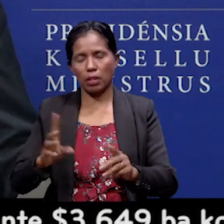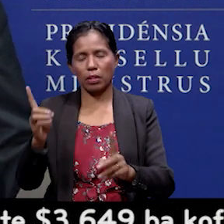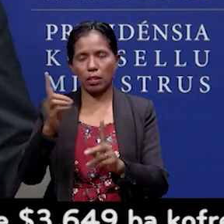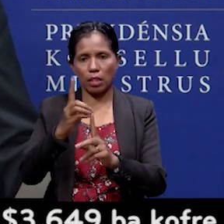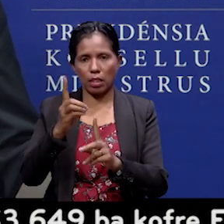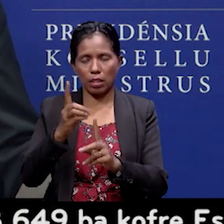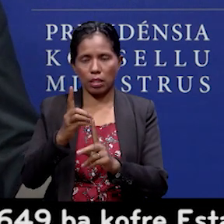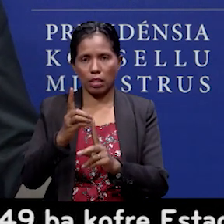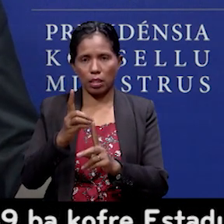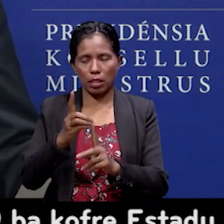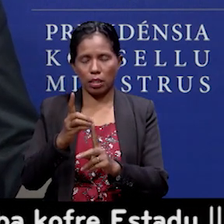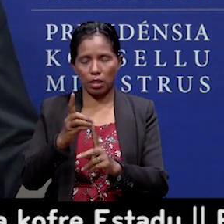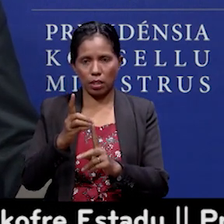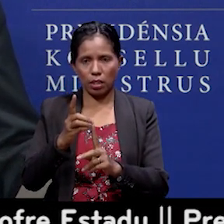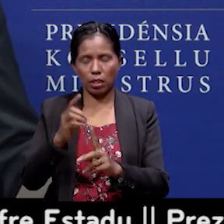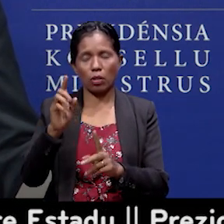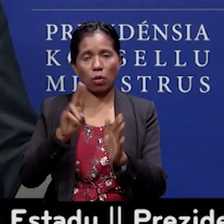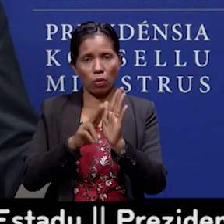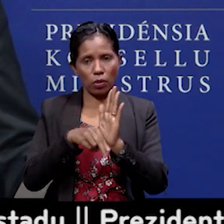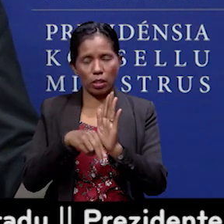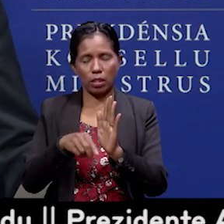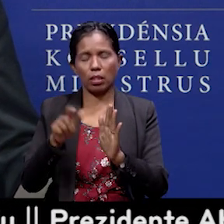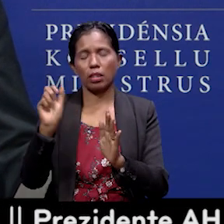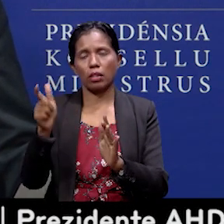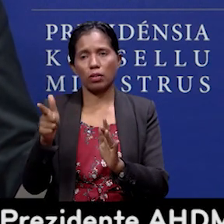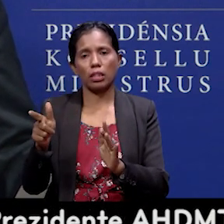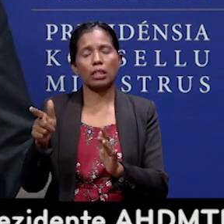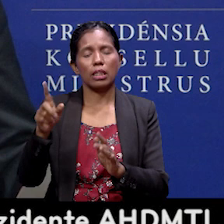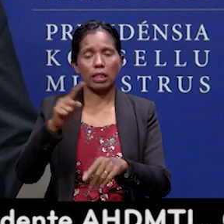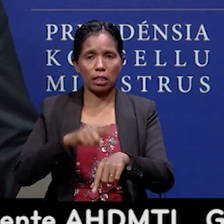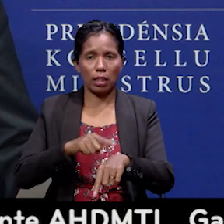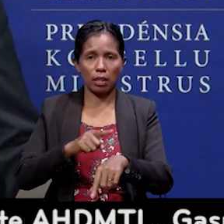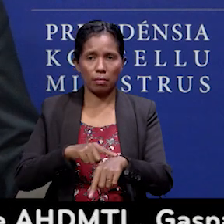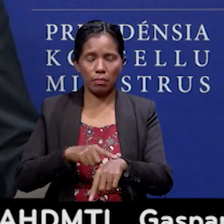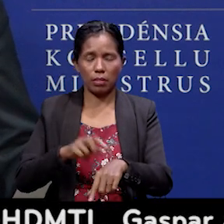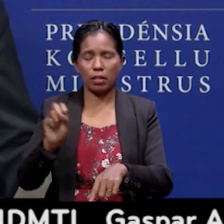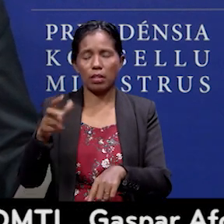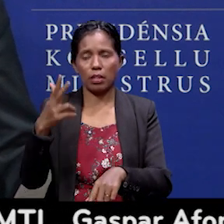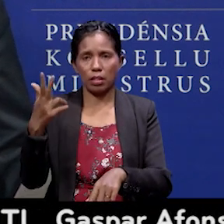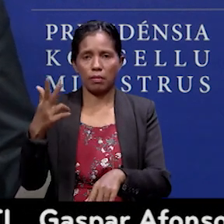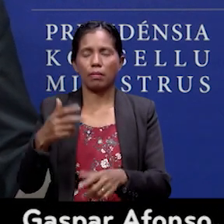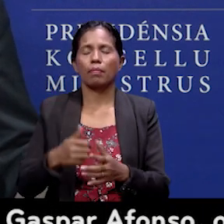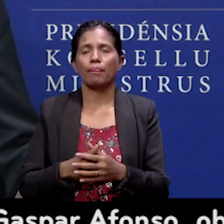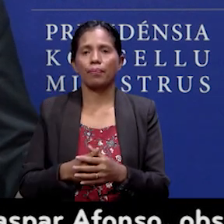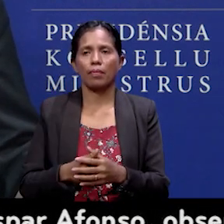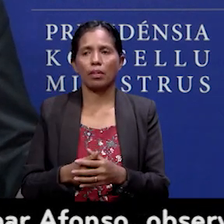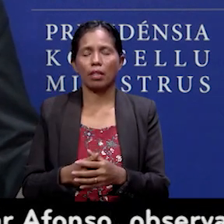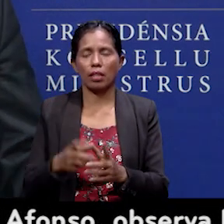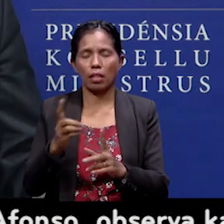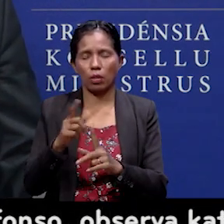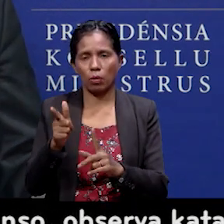horas sanulo resinida, liu minuto limanulo resincia, loron ruanulo resin Lima, fulan